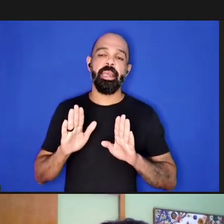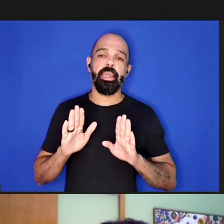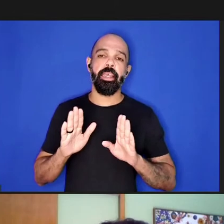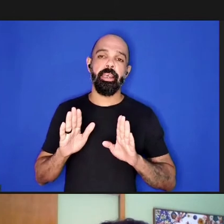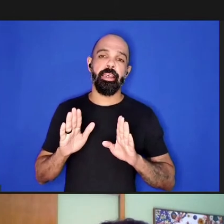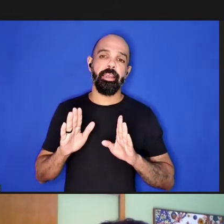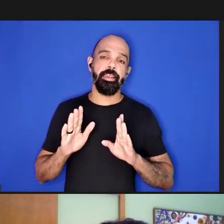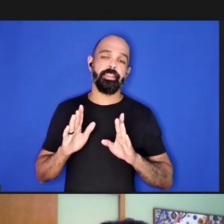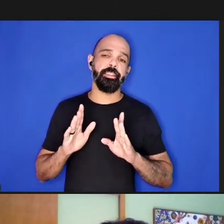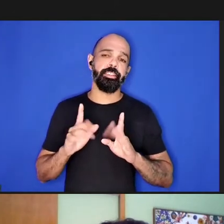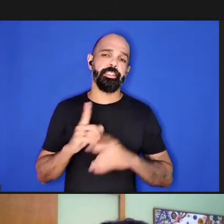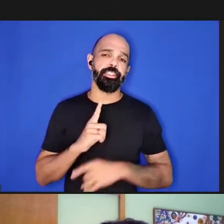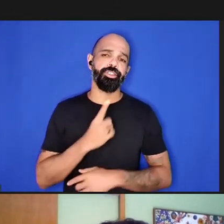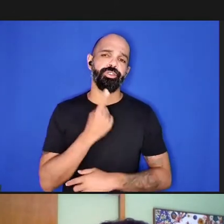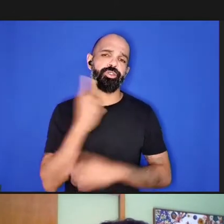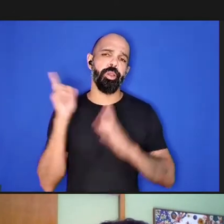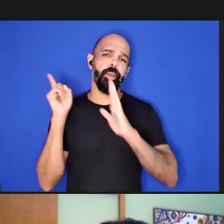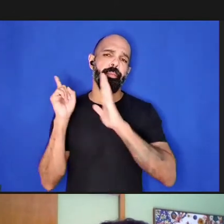pergunta sobre